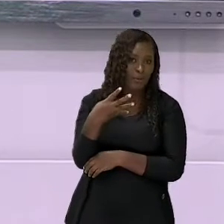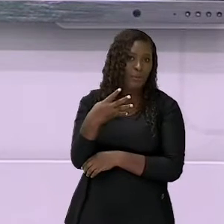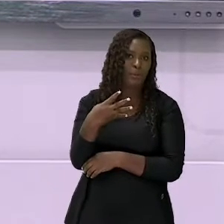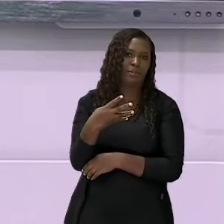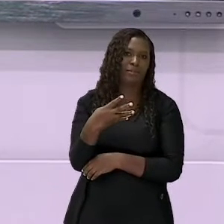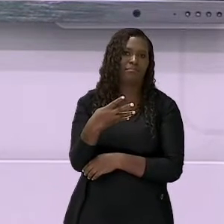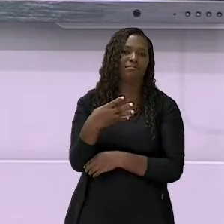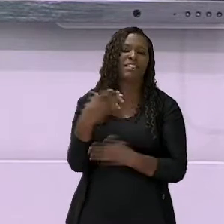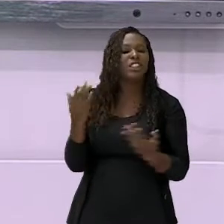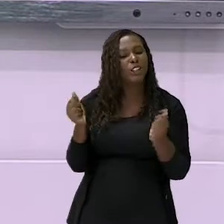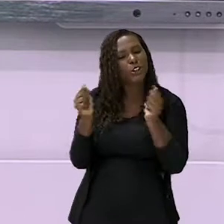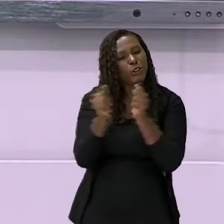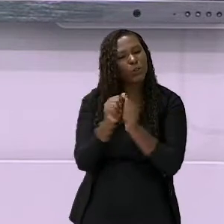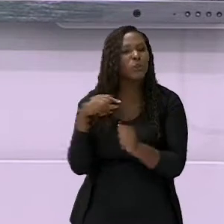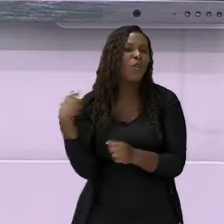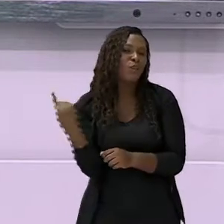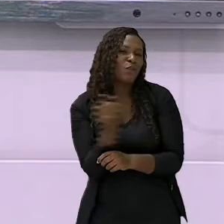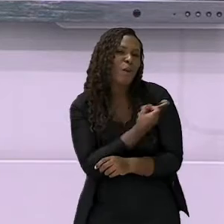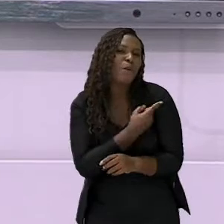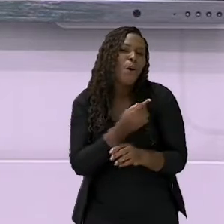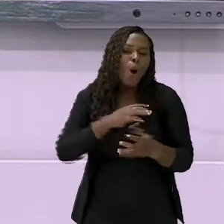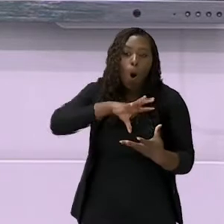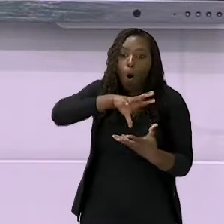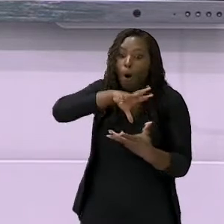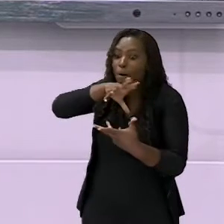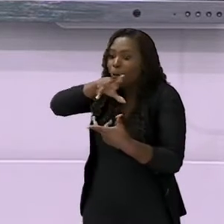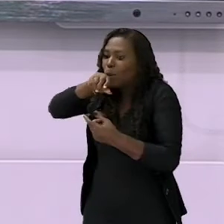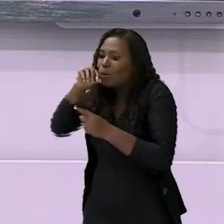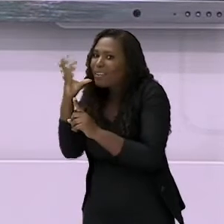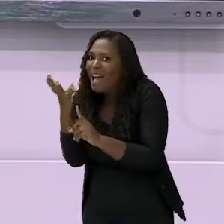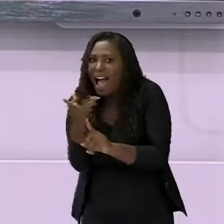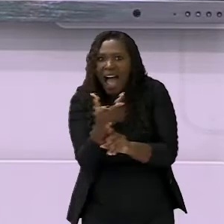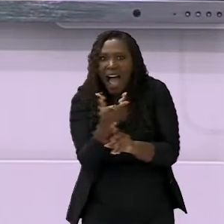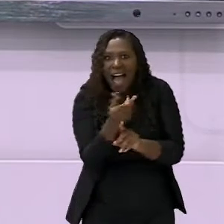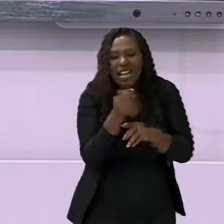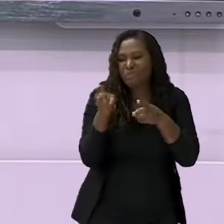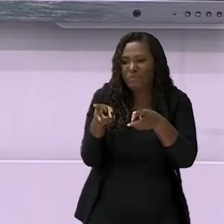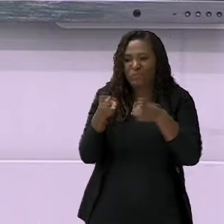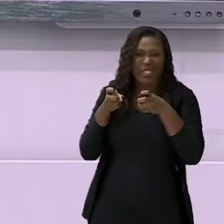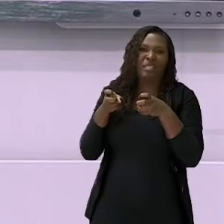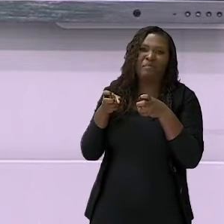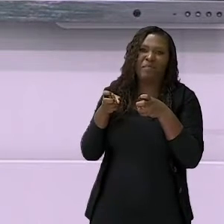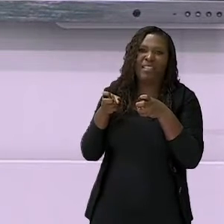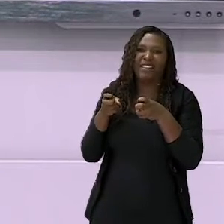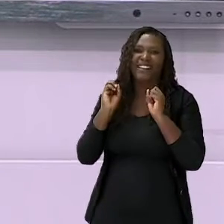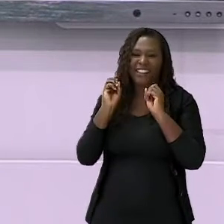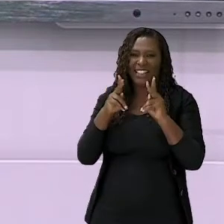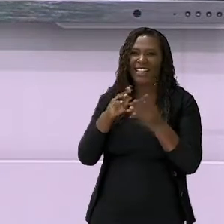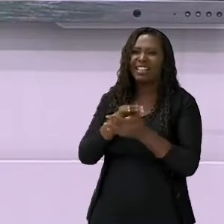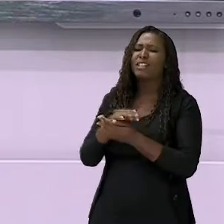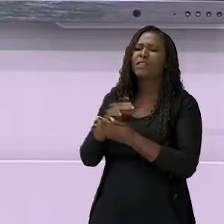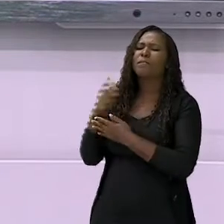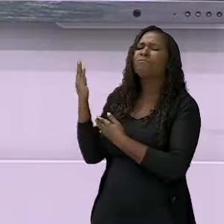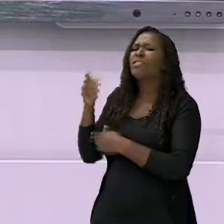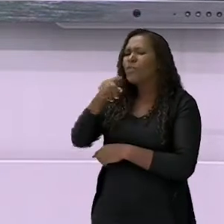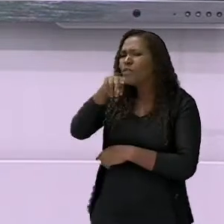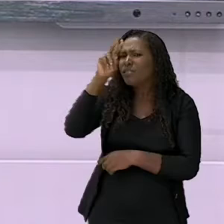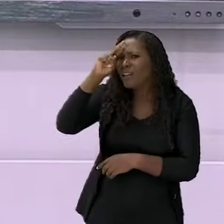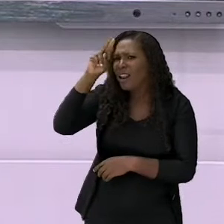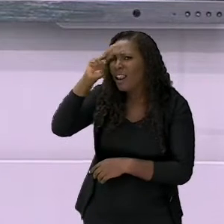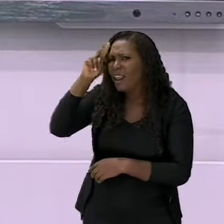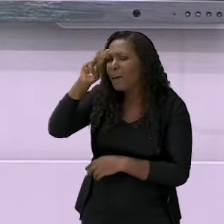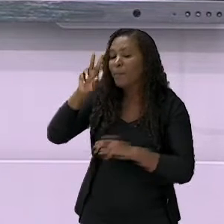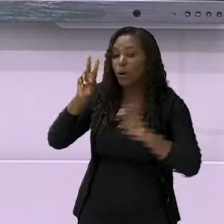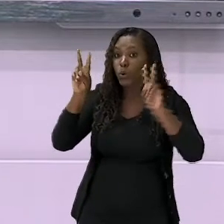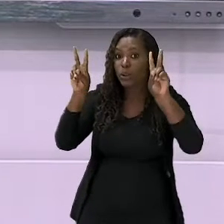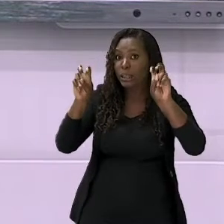mundo da arte, que hoje nós estaremos falando sobre a arte abstrata. Você lembra lá na arte, lá atrás,